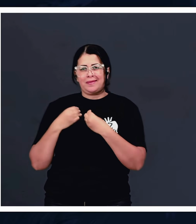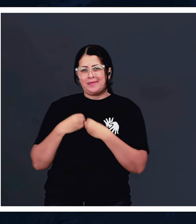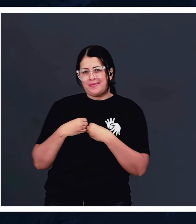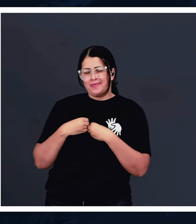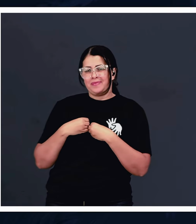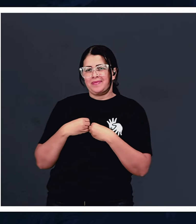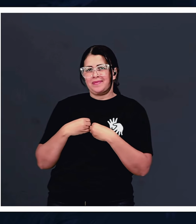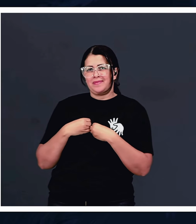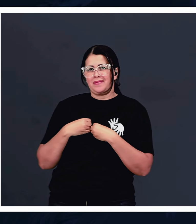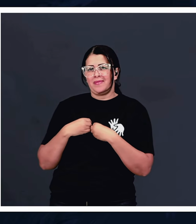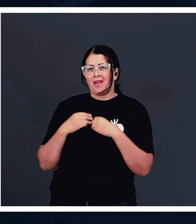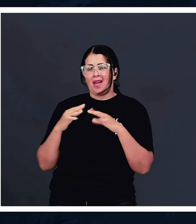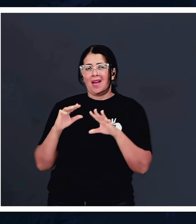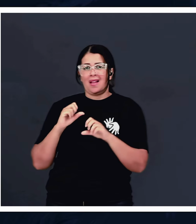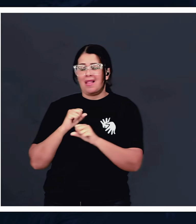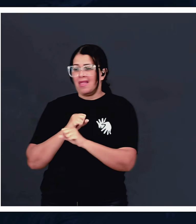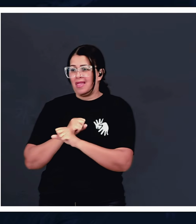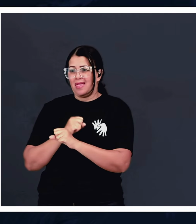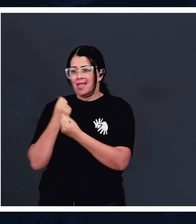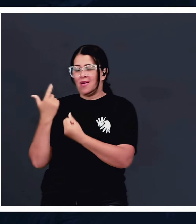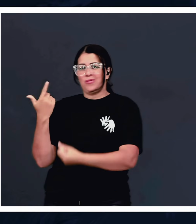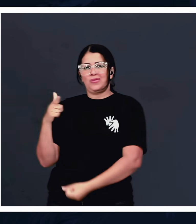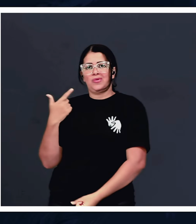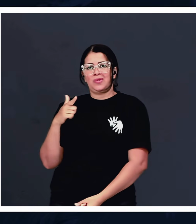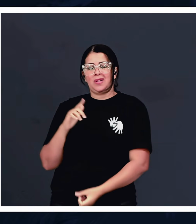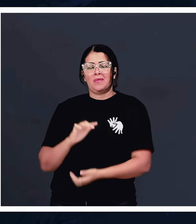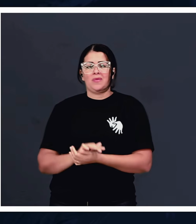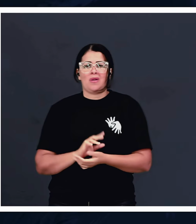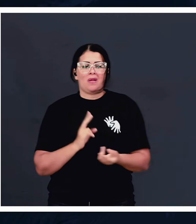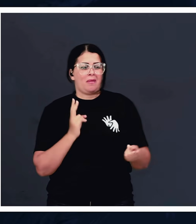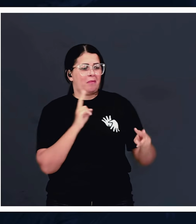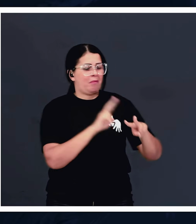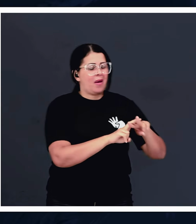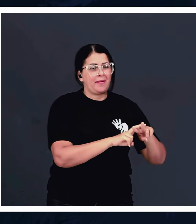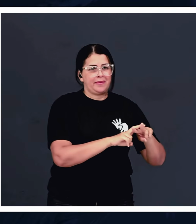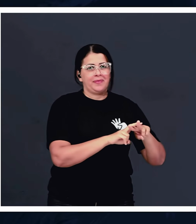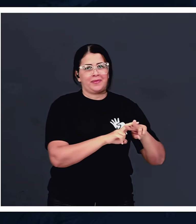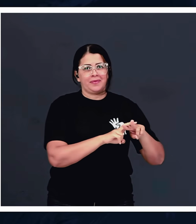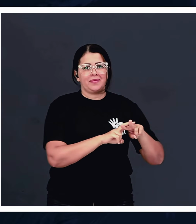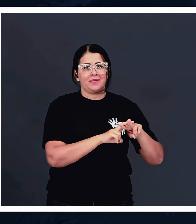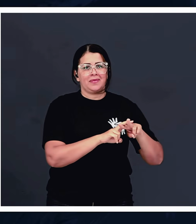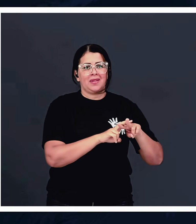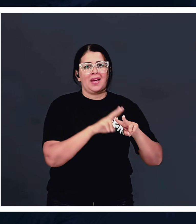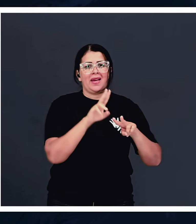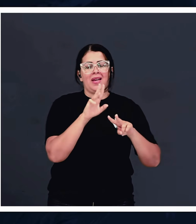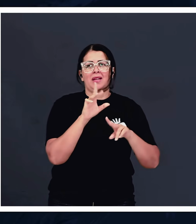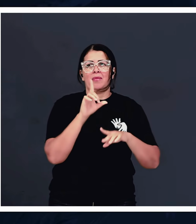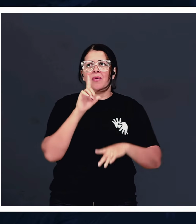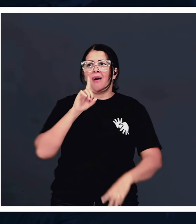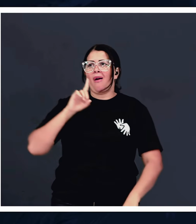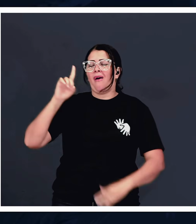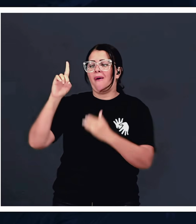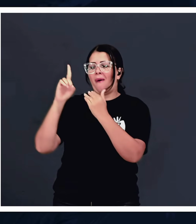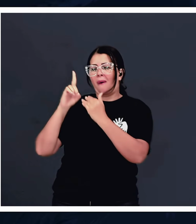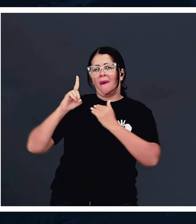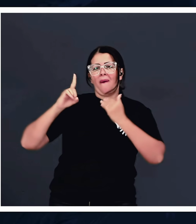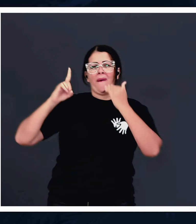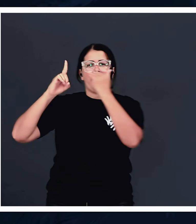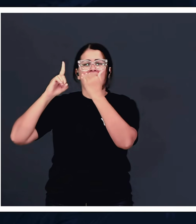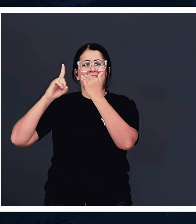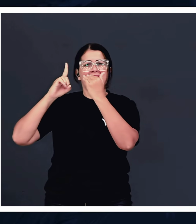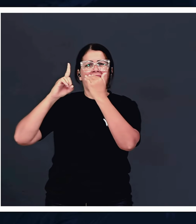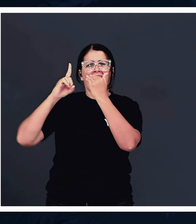dessa liberdade e nos colocamos em uma prisão. Nós tiramos a honra do Altíssimo e colocamos a honra na nossa